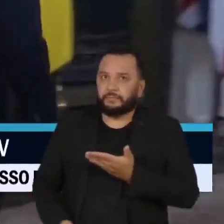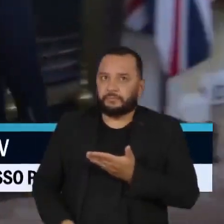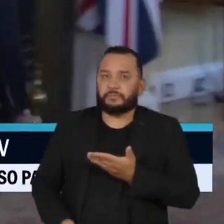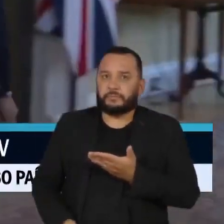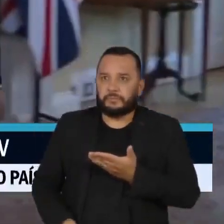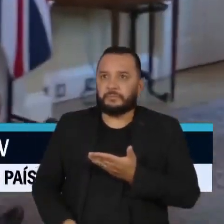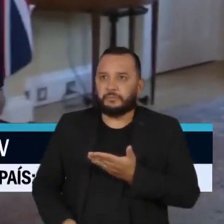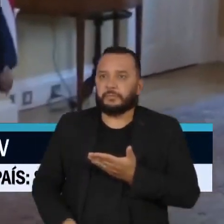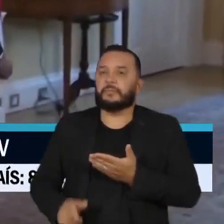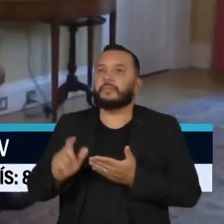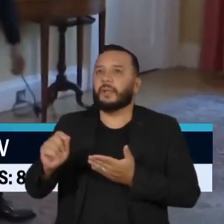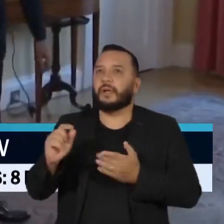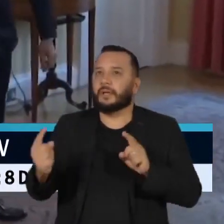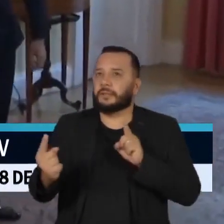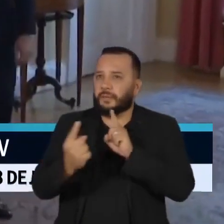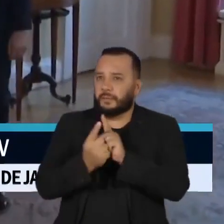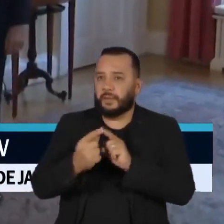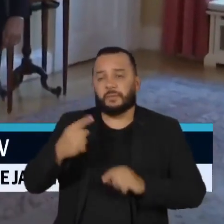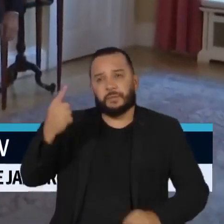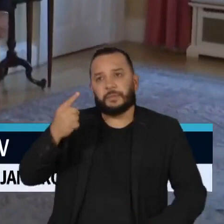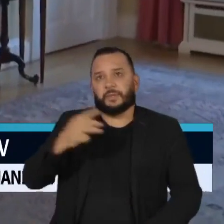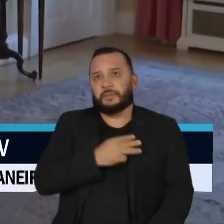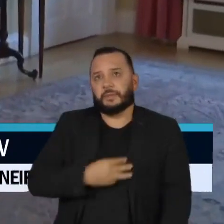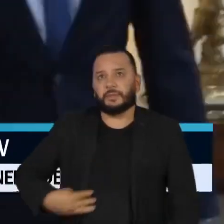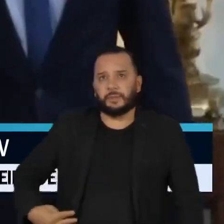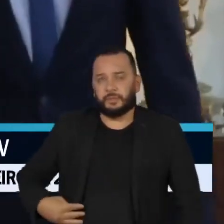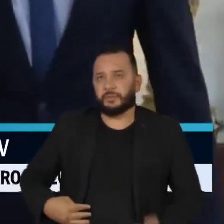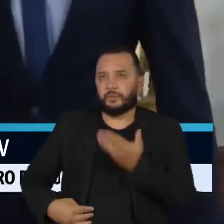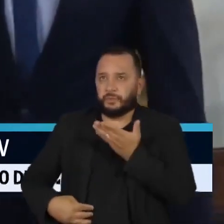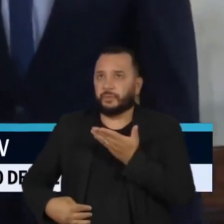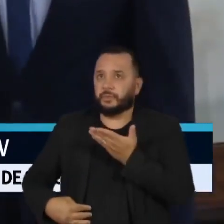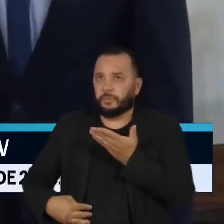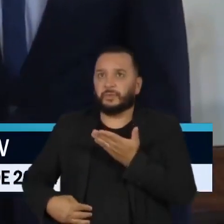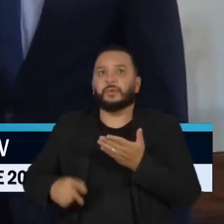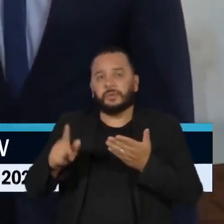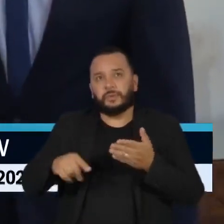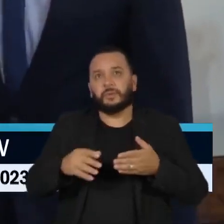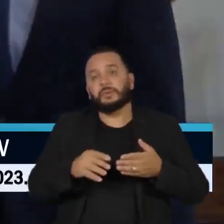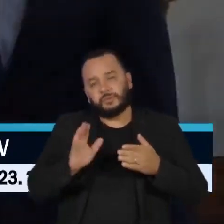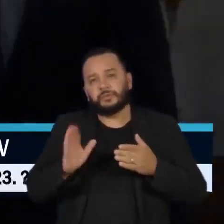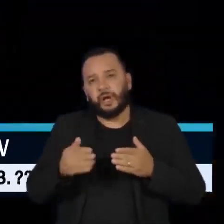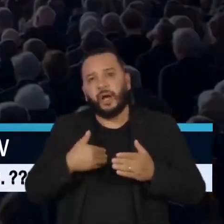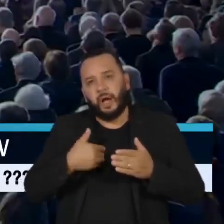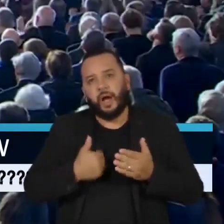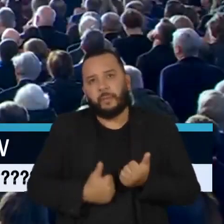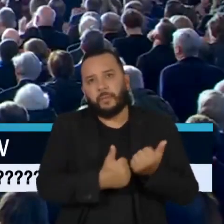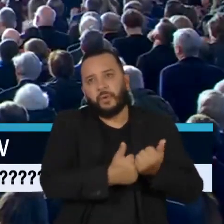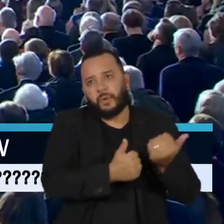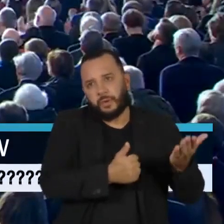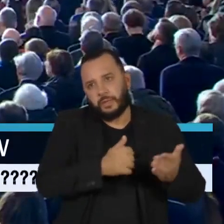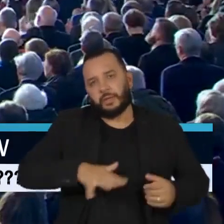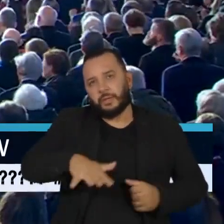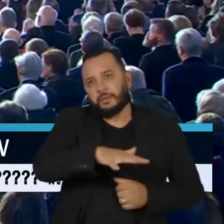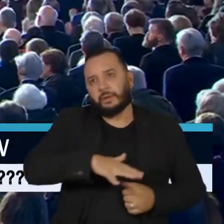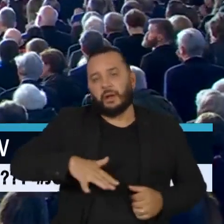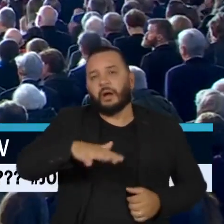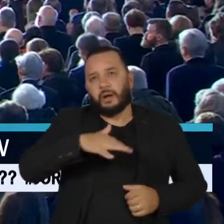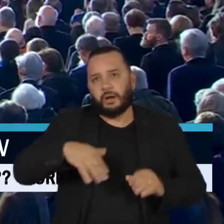Quem fez as honras da casa foi o primeiro-ministro, Rishi Sunak, seu guia em solo britânico.